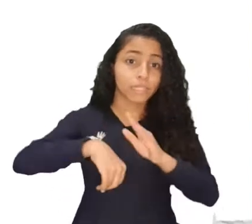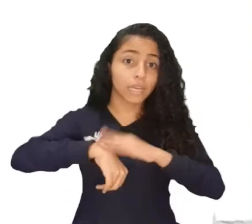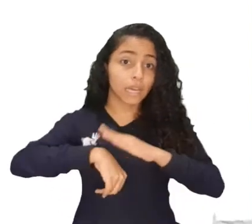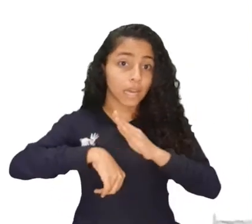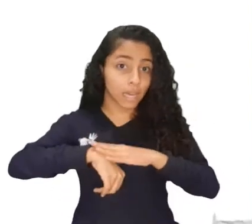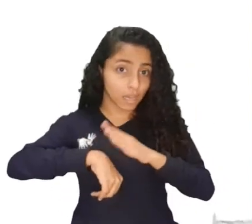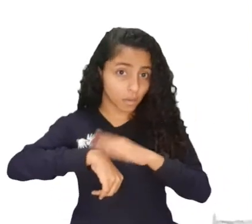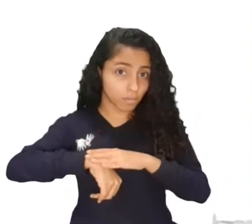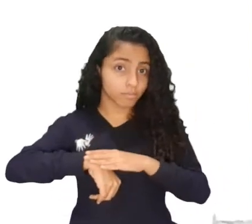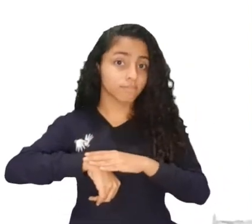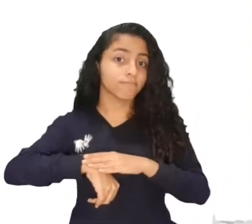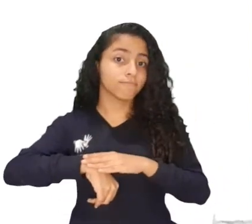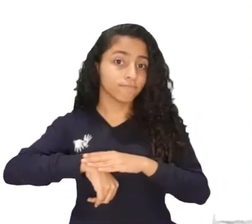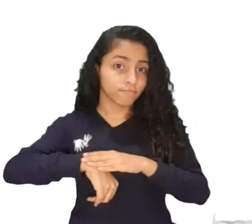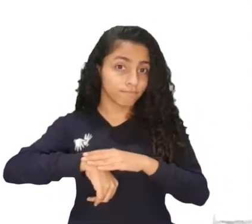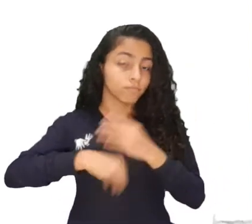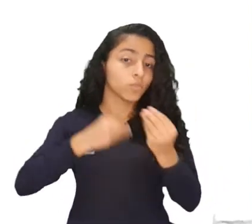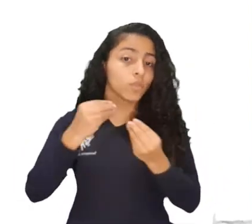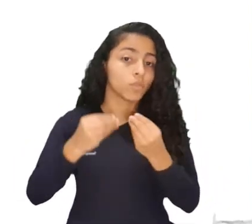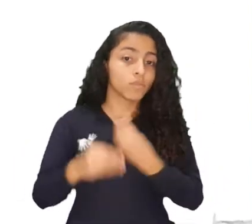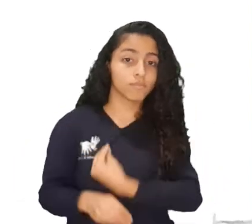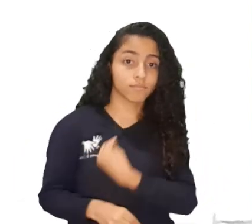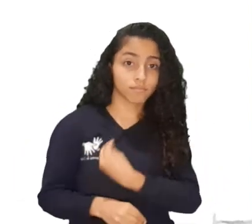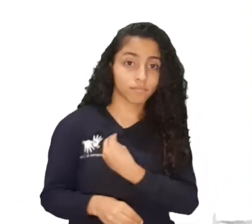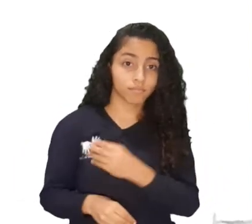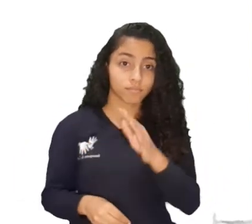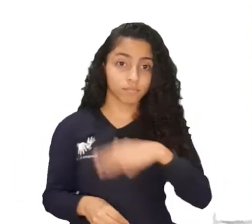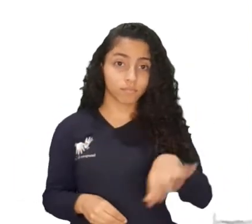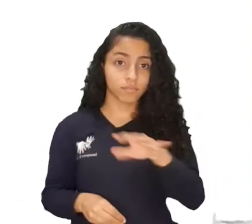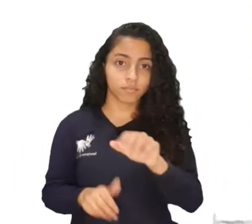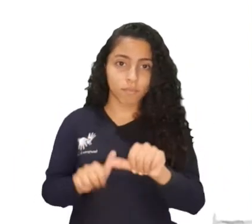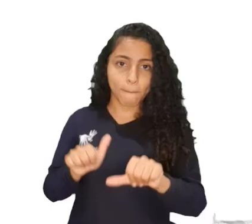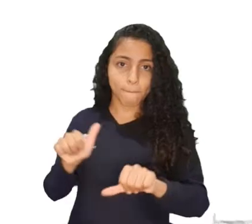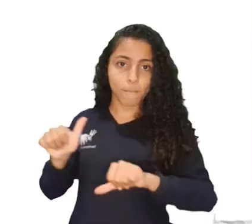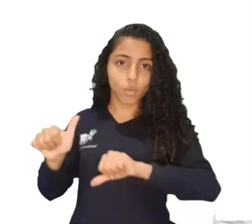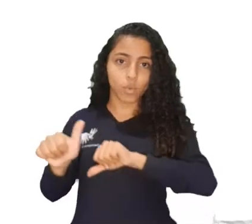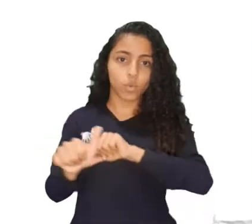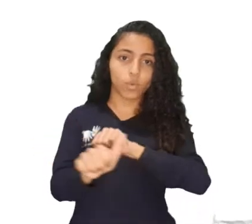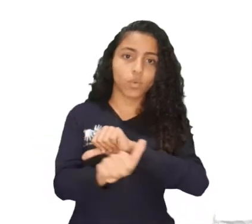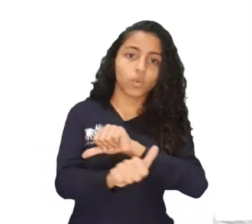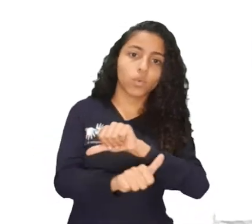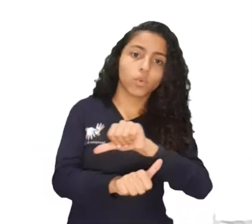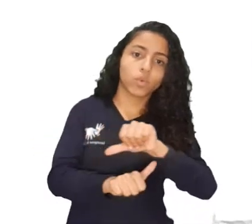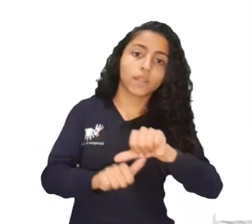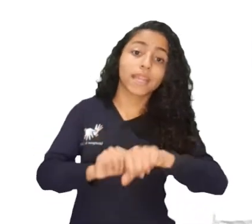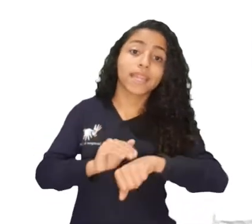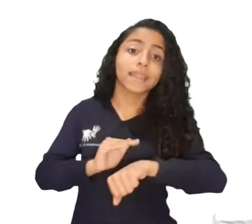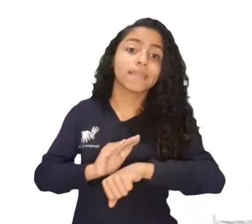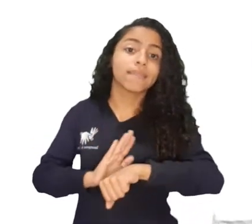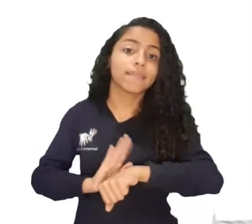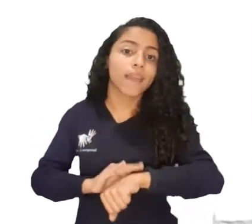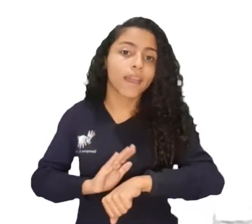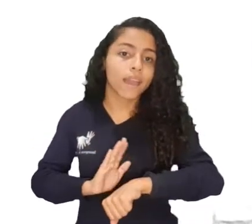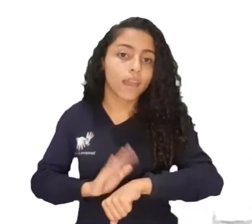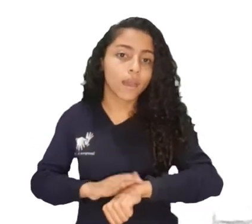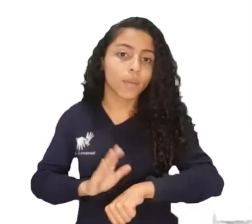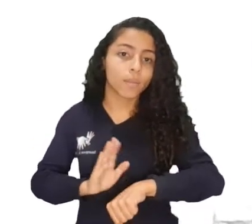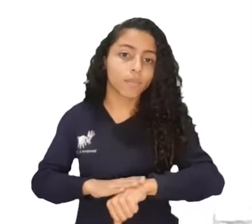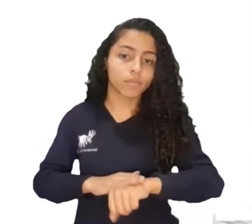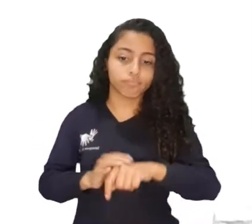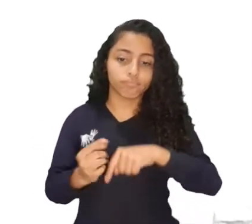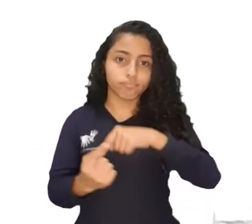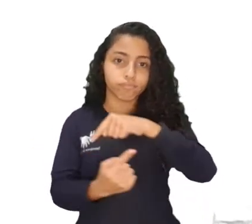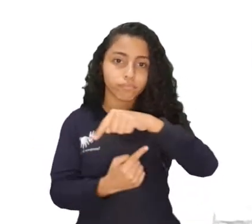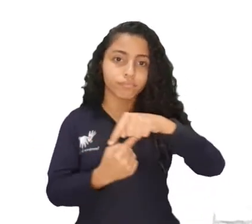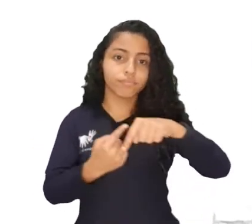os organismos vivos mudam os seus ritmos, o tempo dos seus ciclos biológicos para